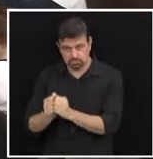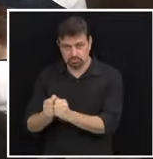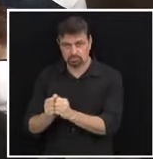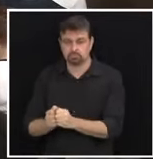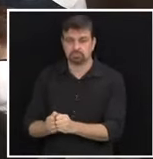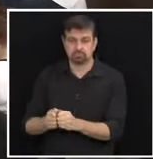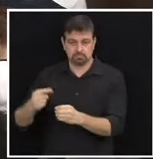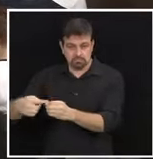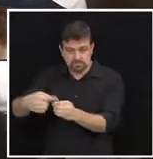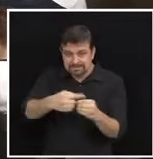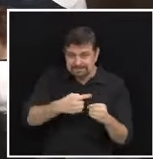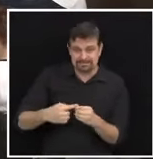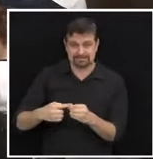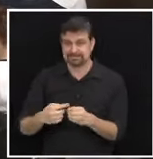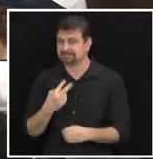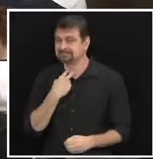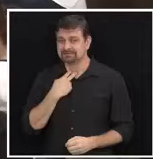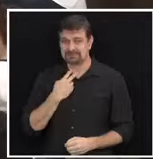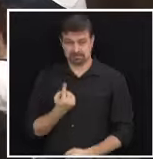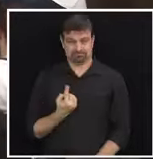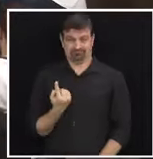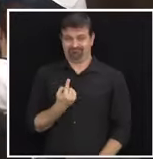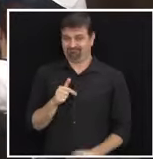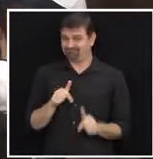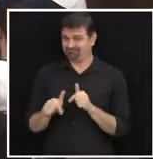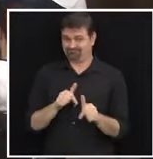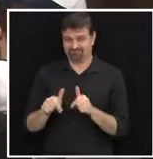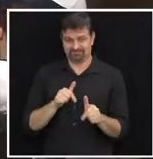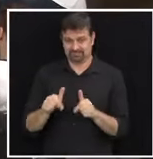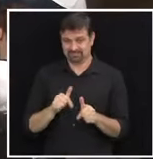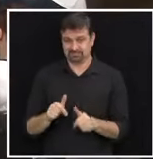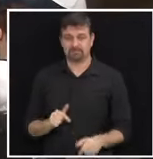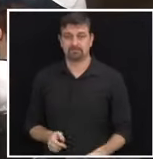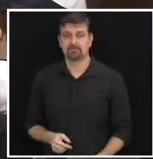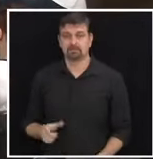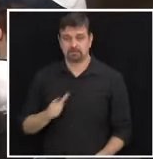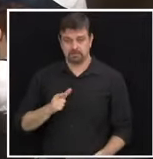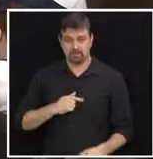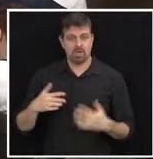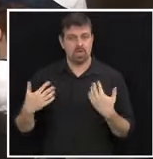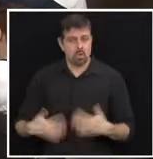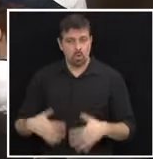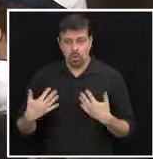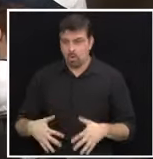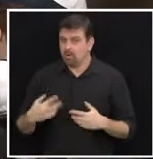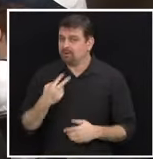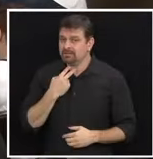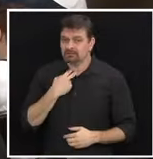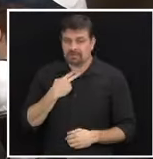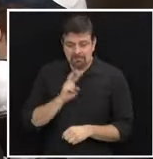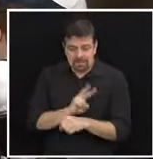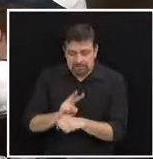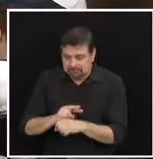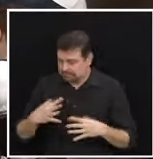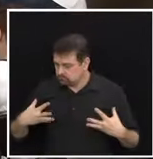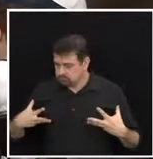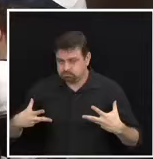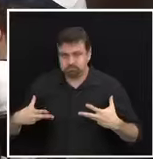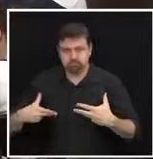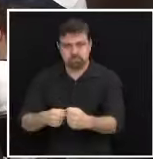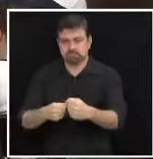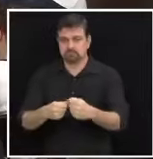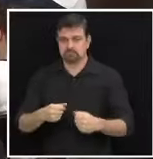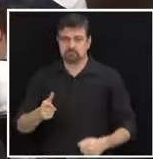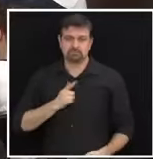dos municípios, eles não têm condições de fazer isso. É uma gama muito grande para eles atenderem e eles não têm